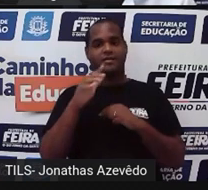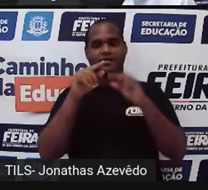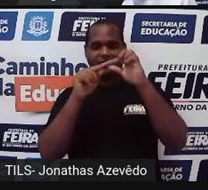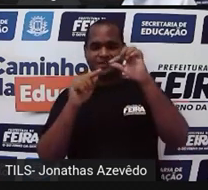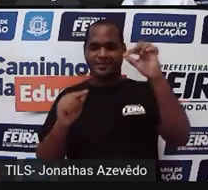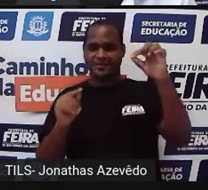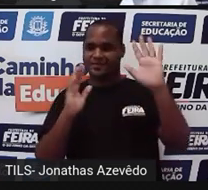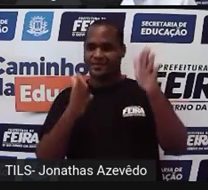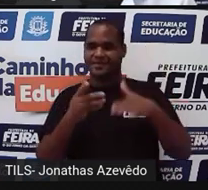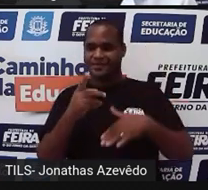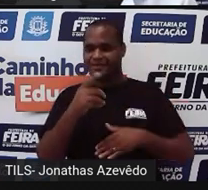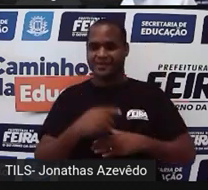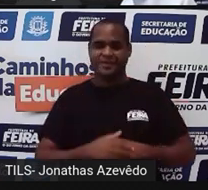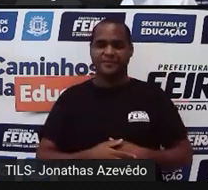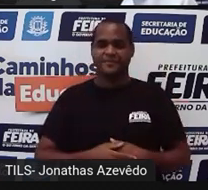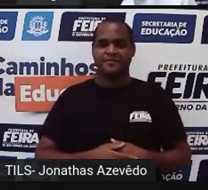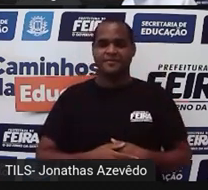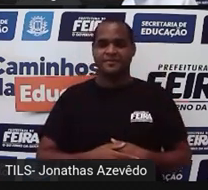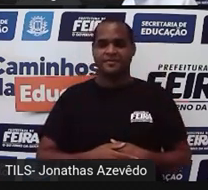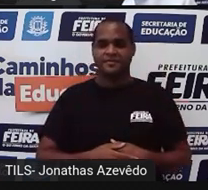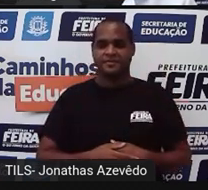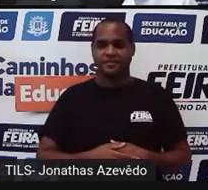né?